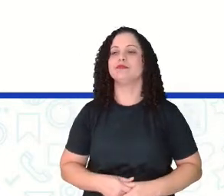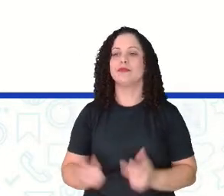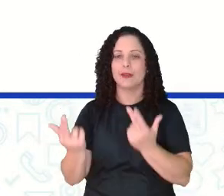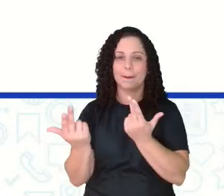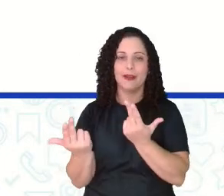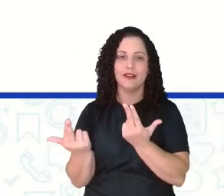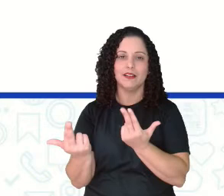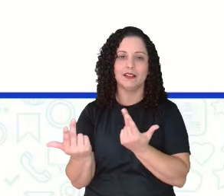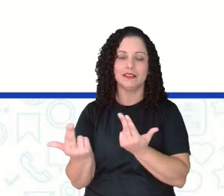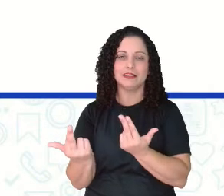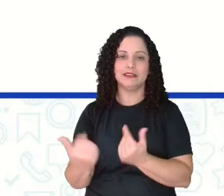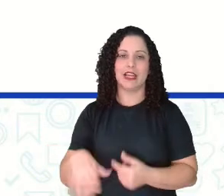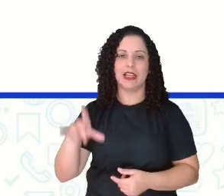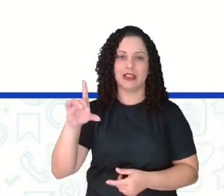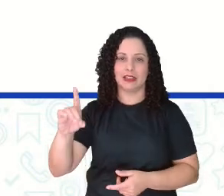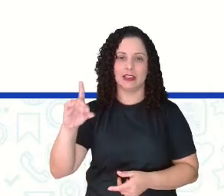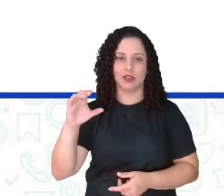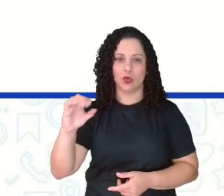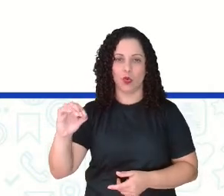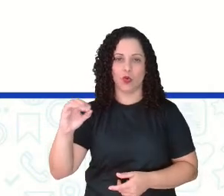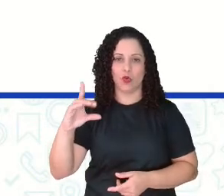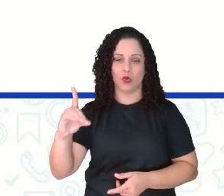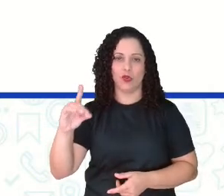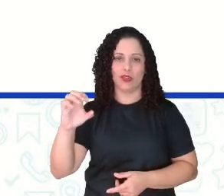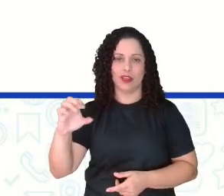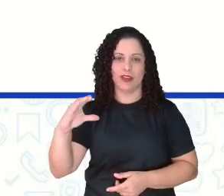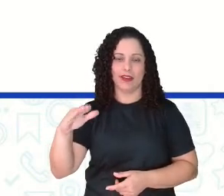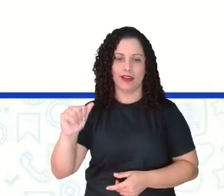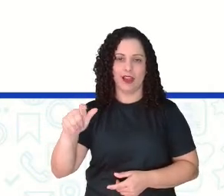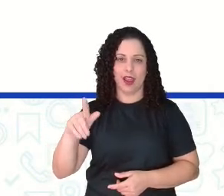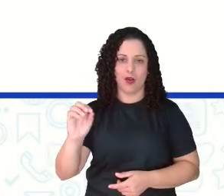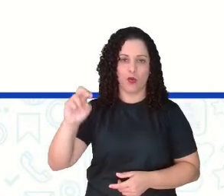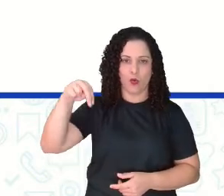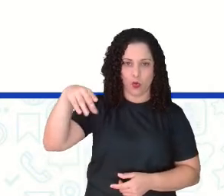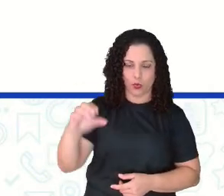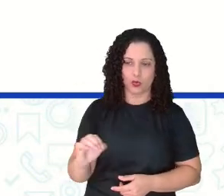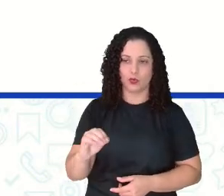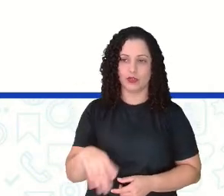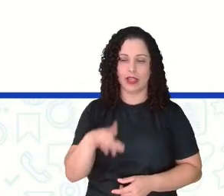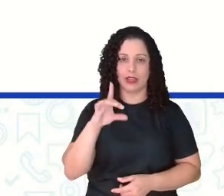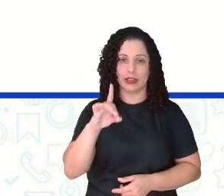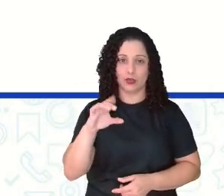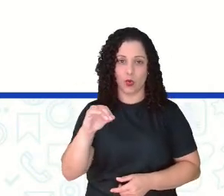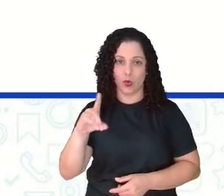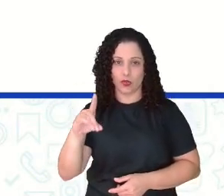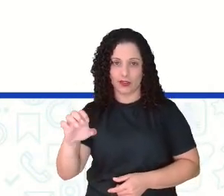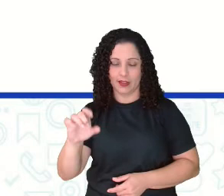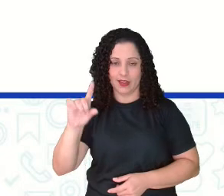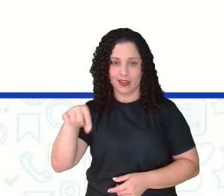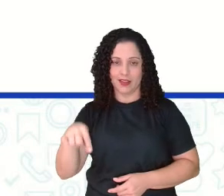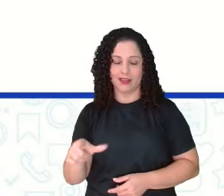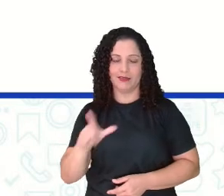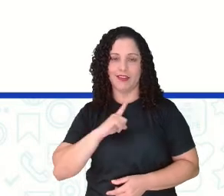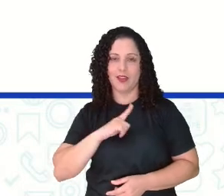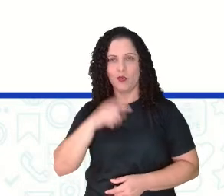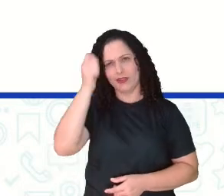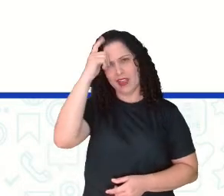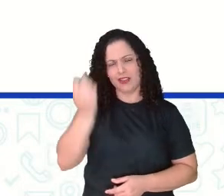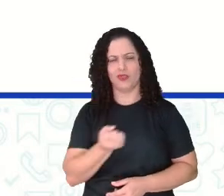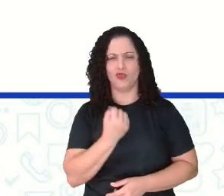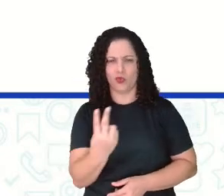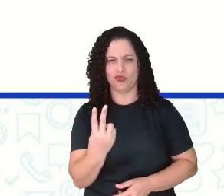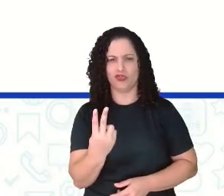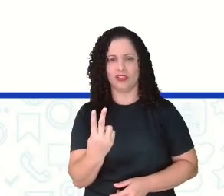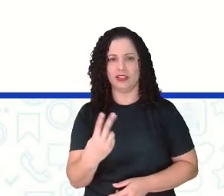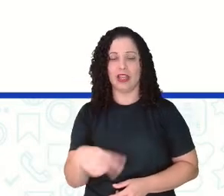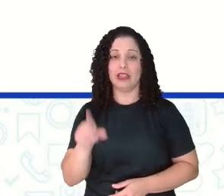para o dodecágono, tá? Esse dode aqui, ó, tem a ideia do 2